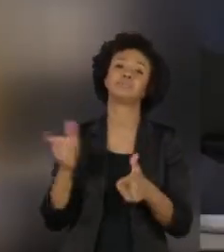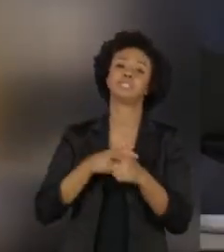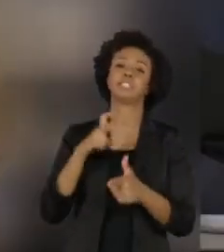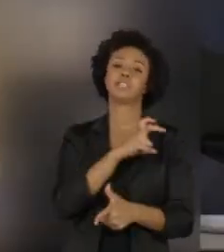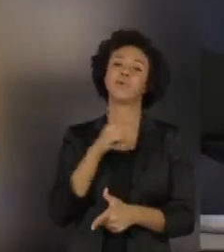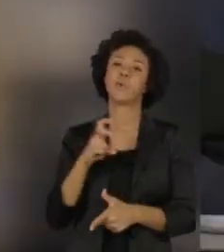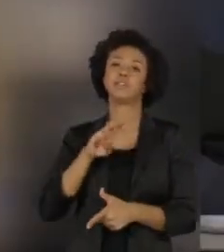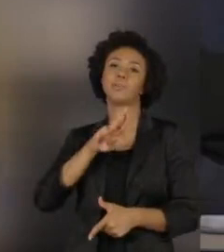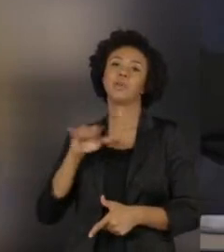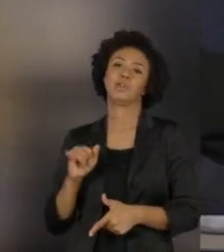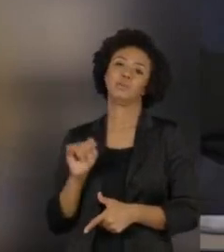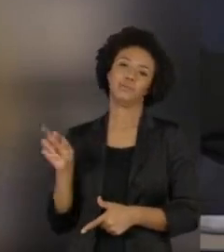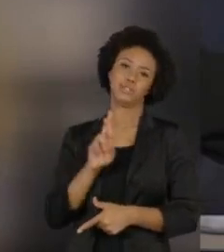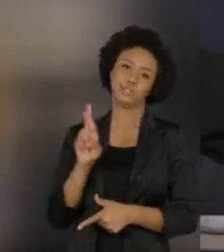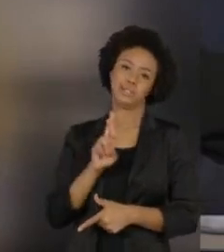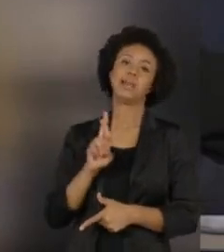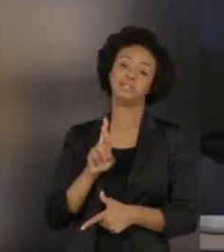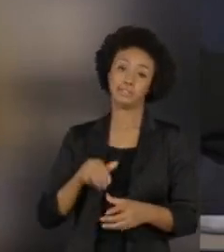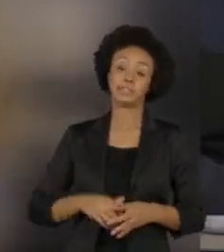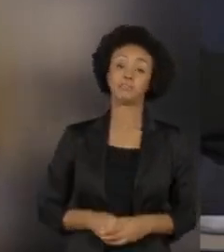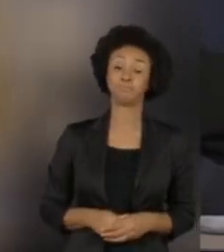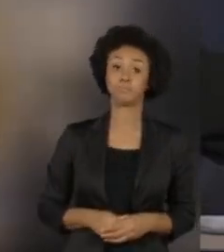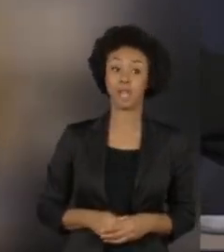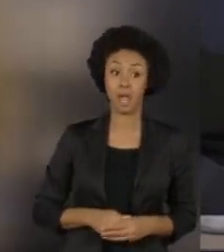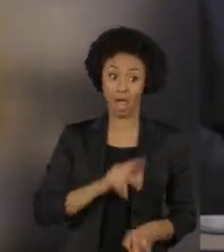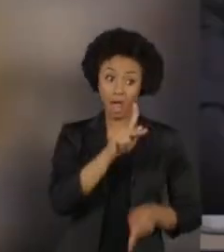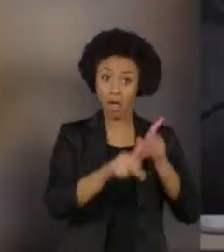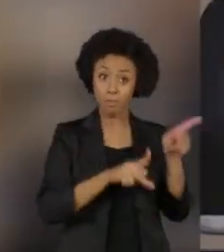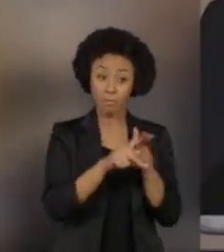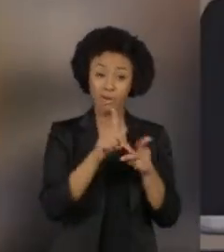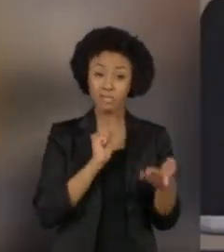que o consumidor paga é uma tarifa